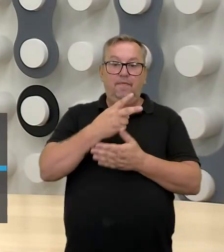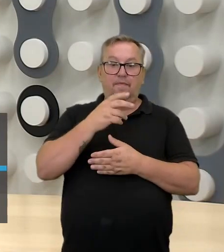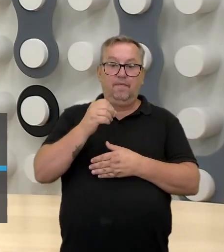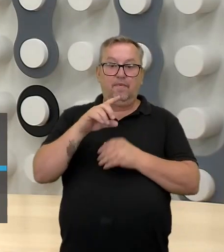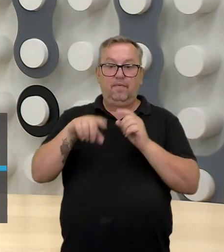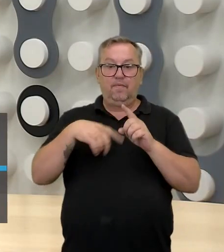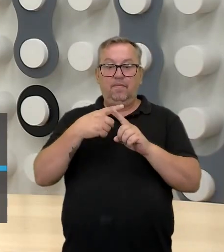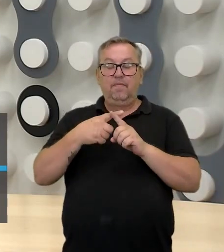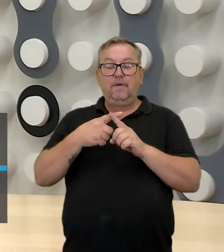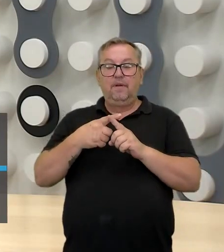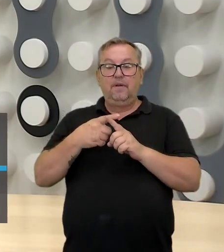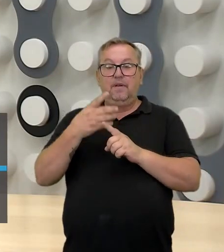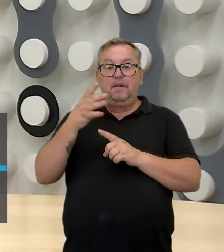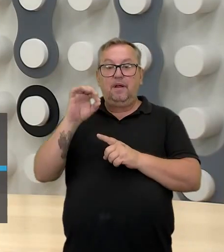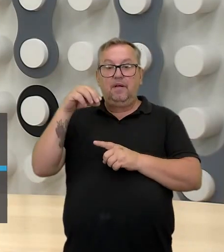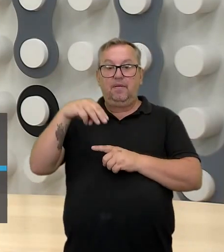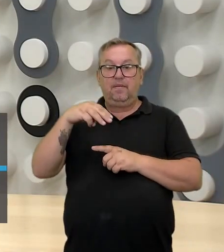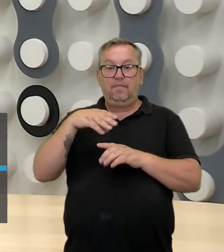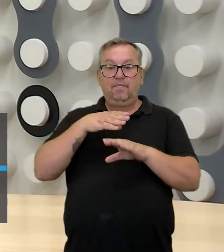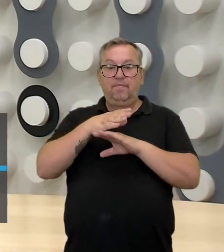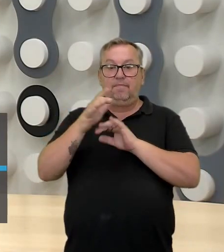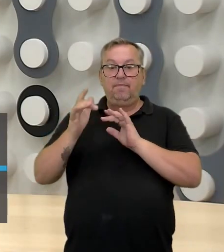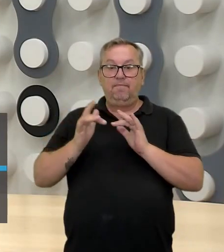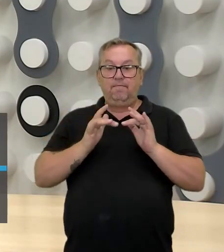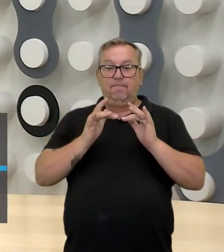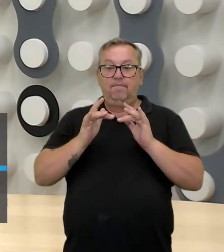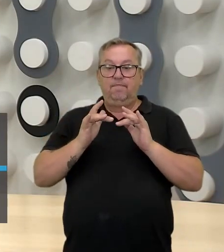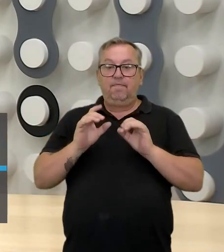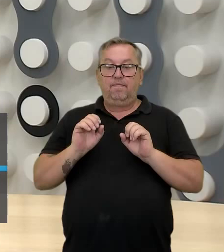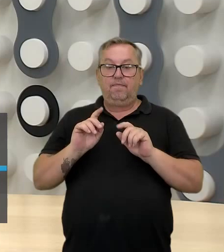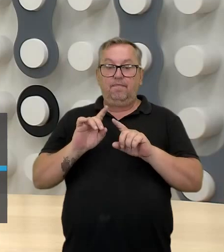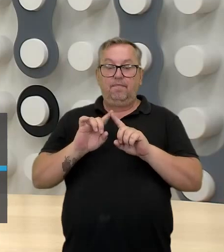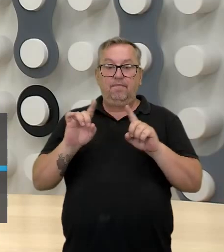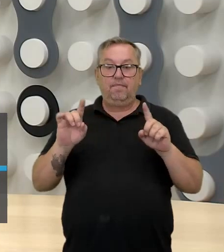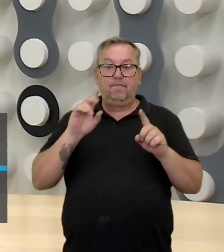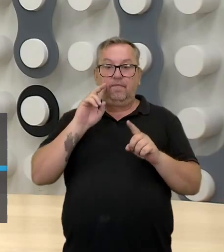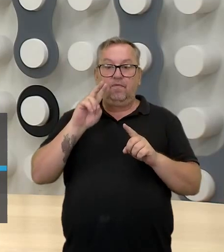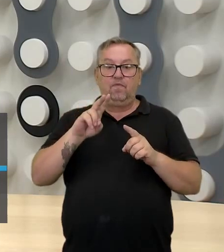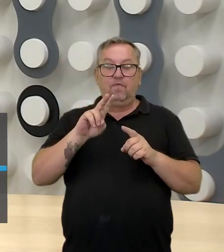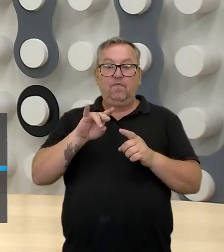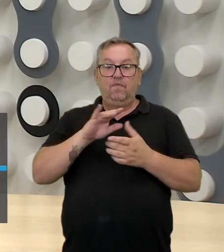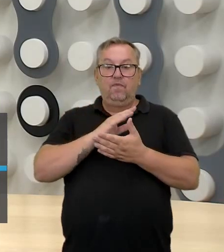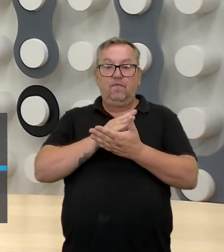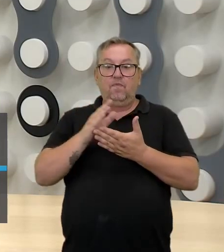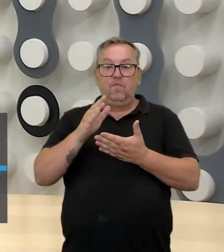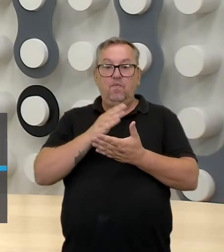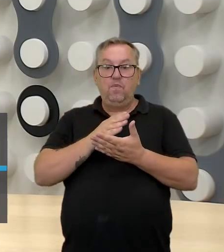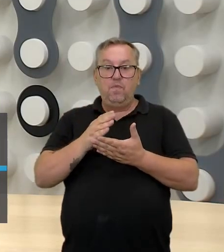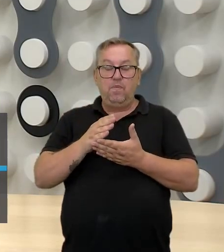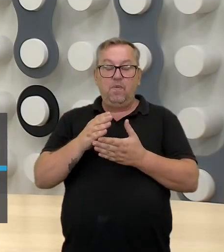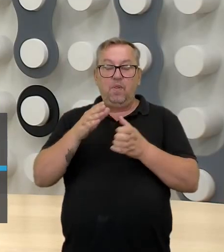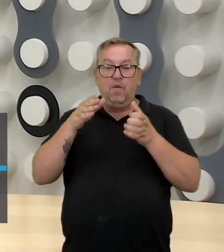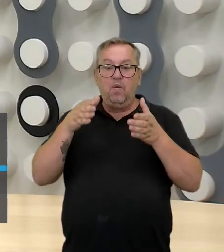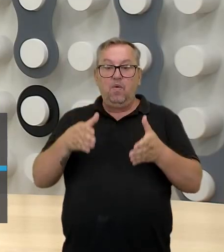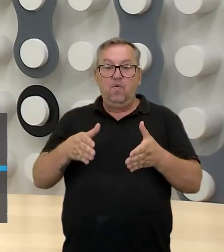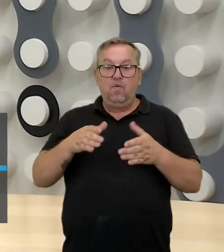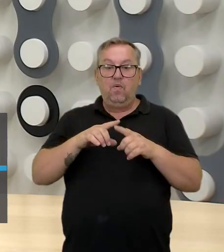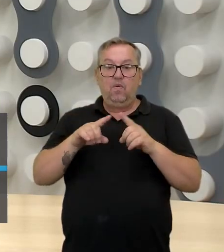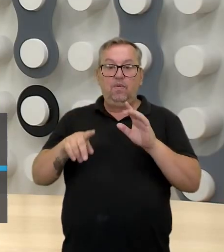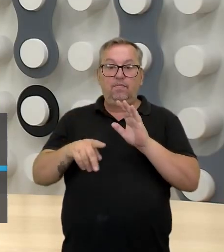10 minutos de interação aí com vocês, tá ok? E aí a gente vai começar, mas o foco aí do